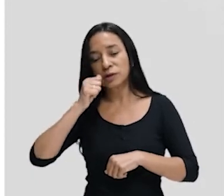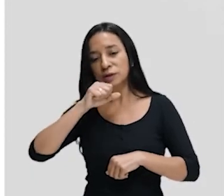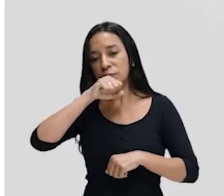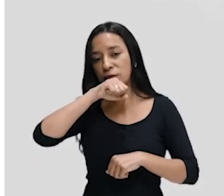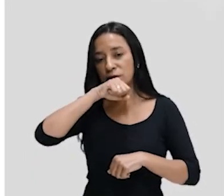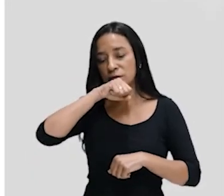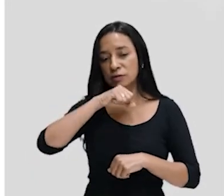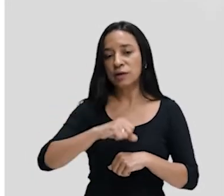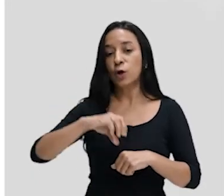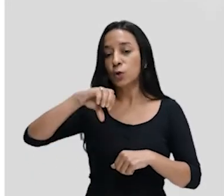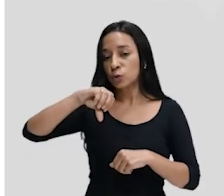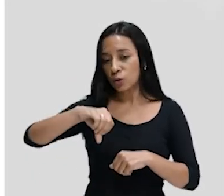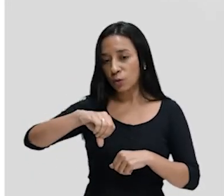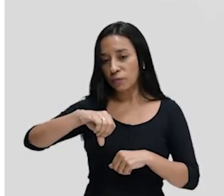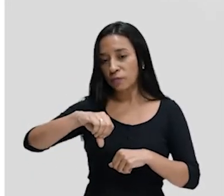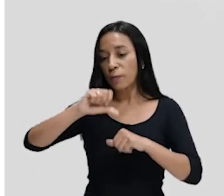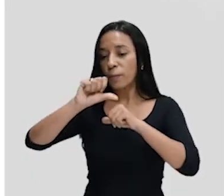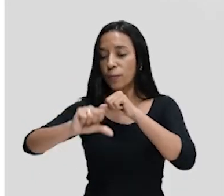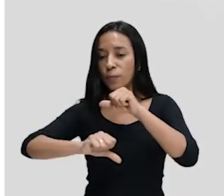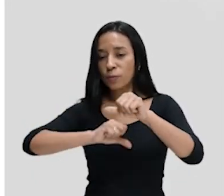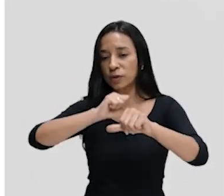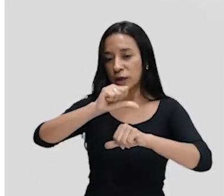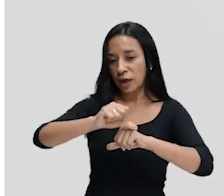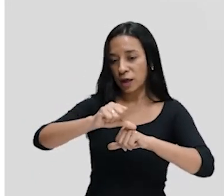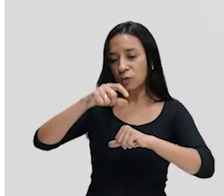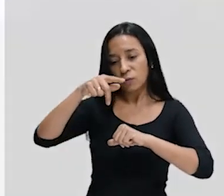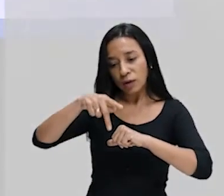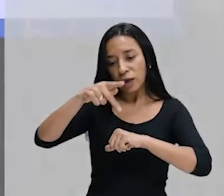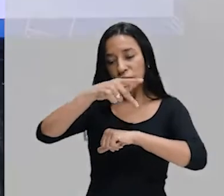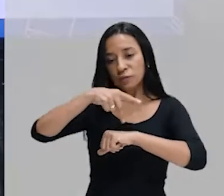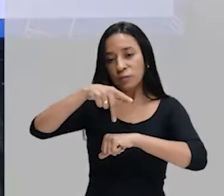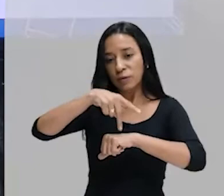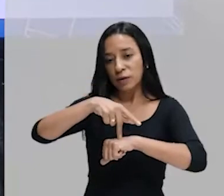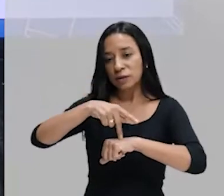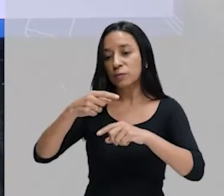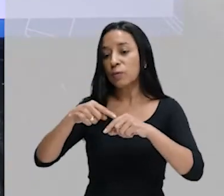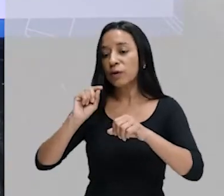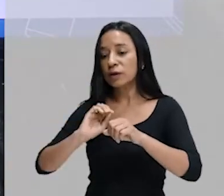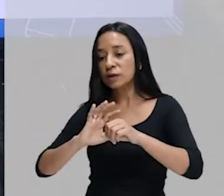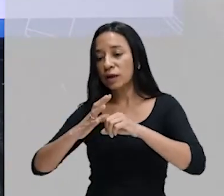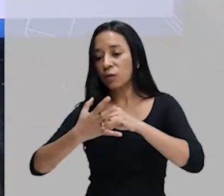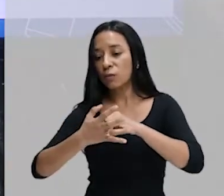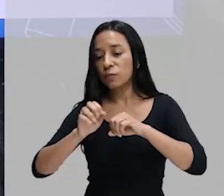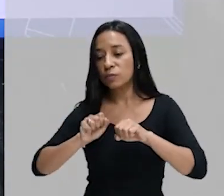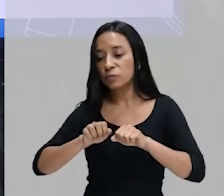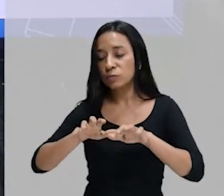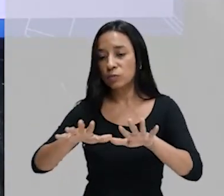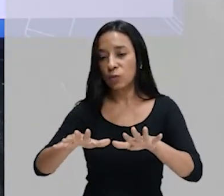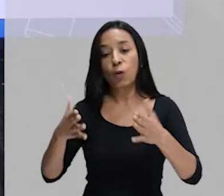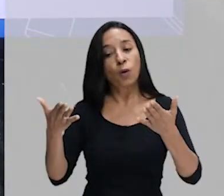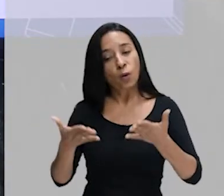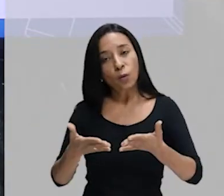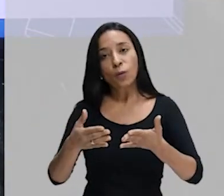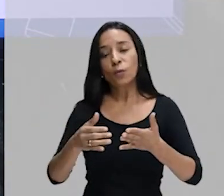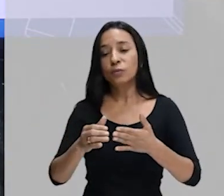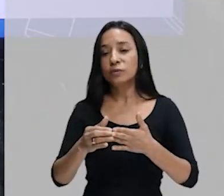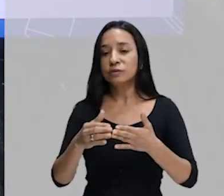conta dos aumentos de casos de Covid este ano, tá? Então, por hoje a gente vai ficar por